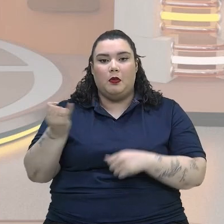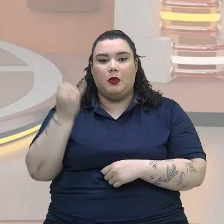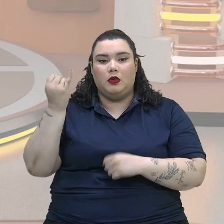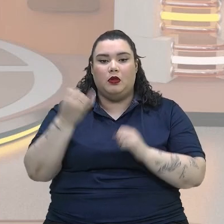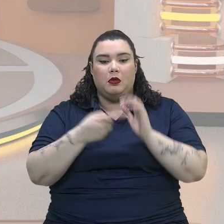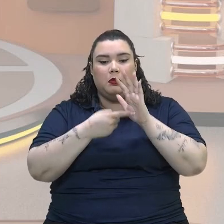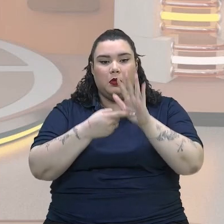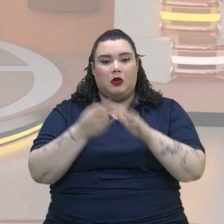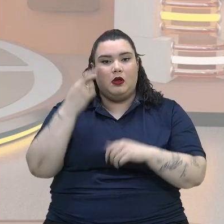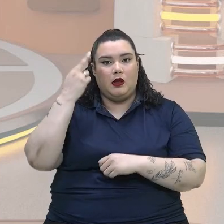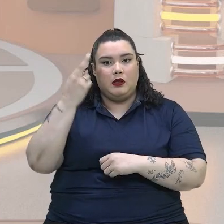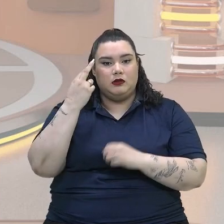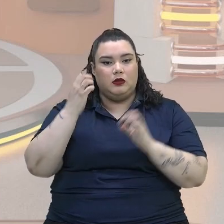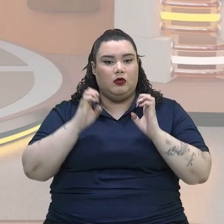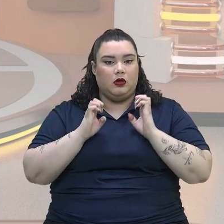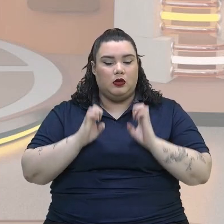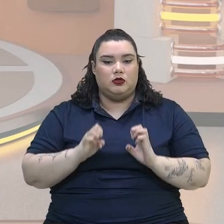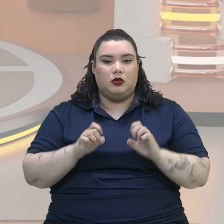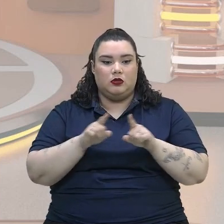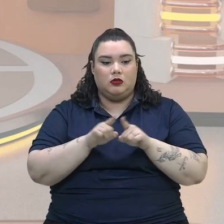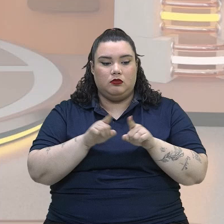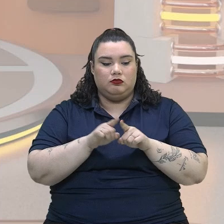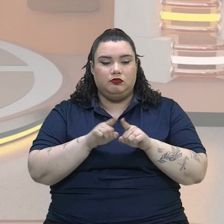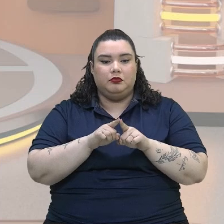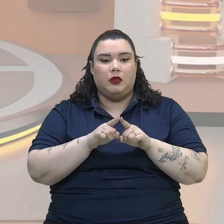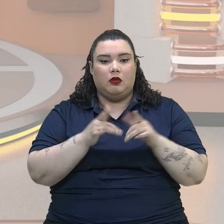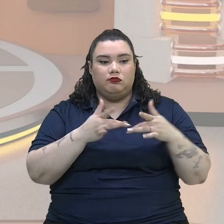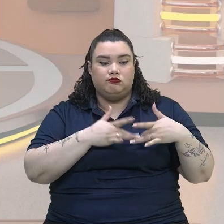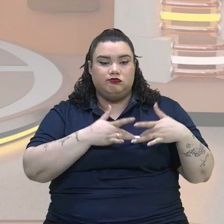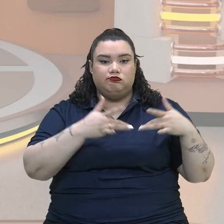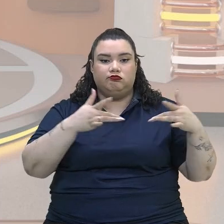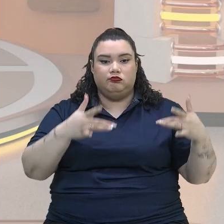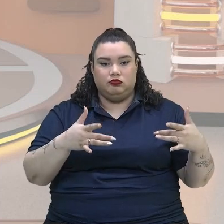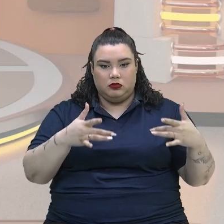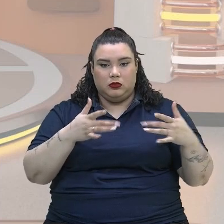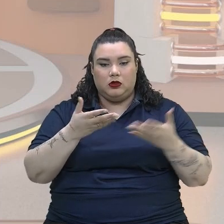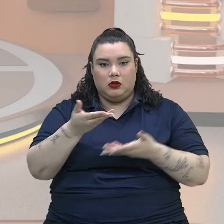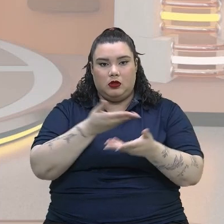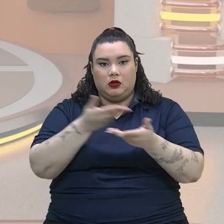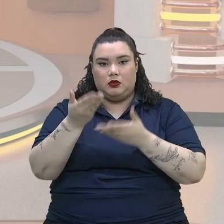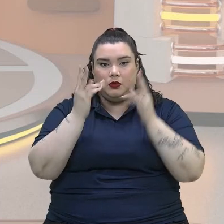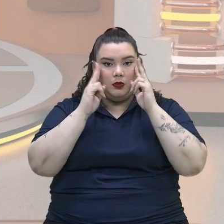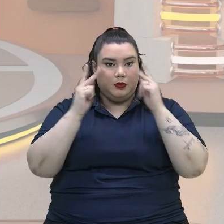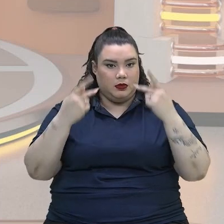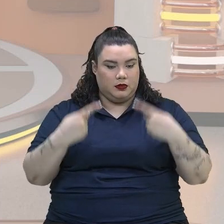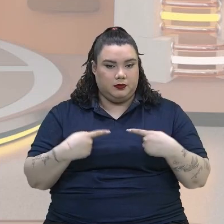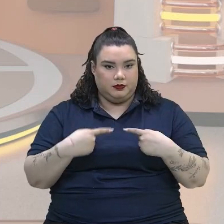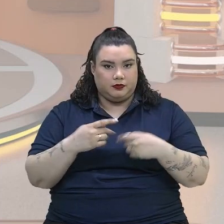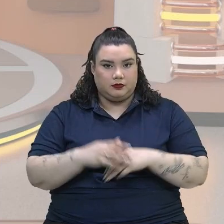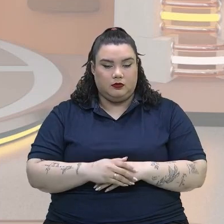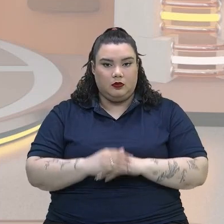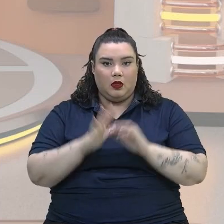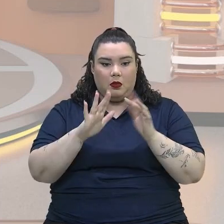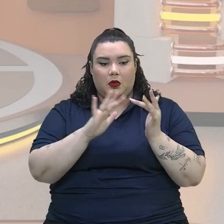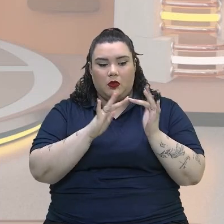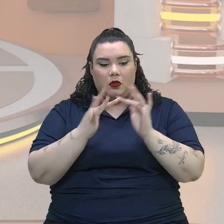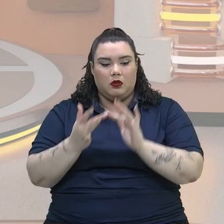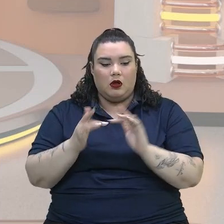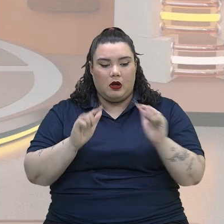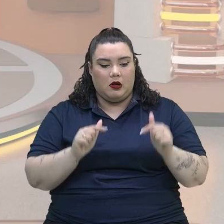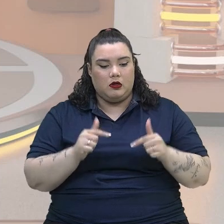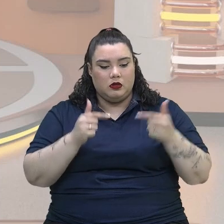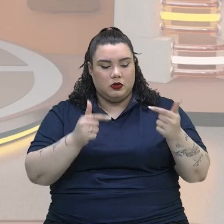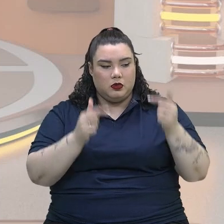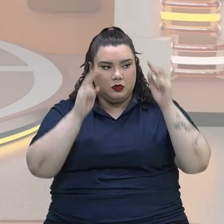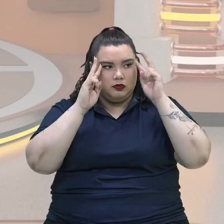da ética e da compaixão nas relações humanas. No contexto das ações